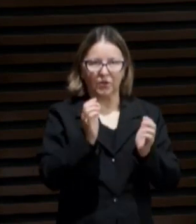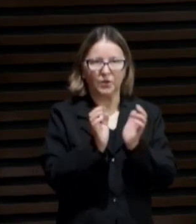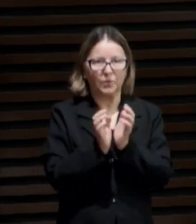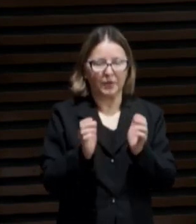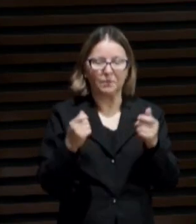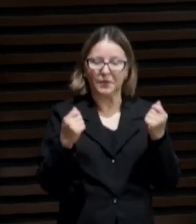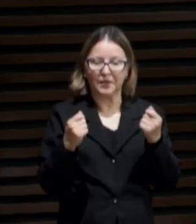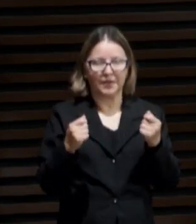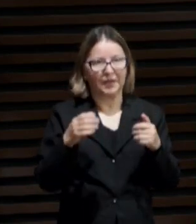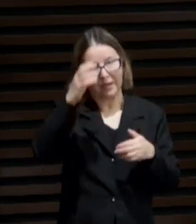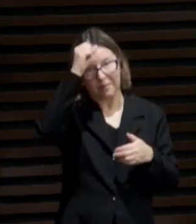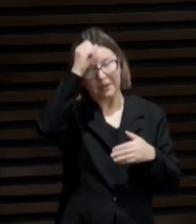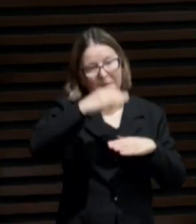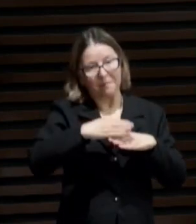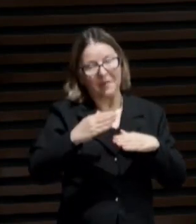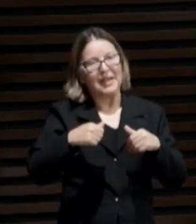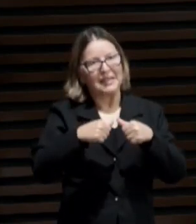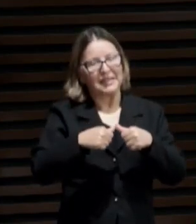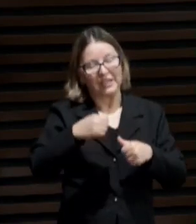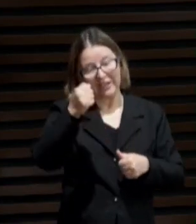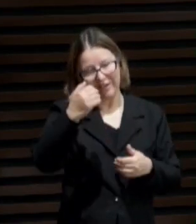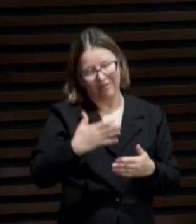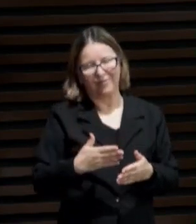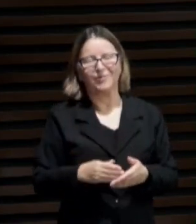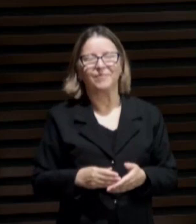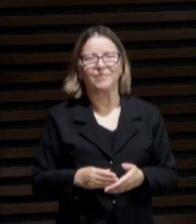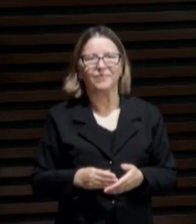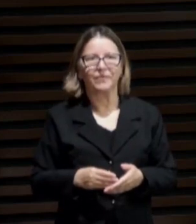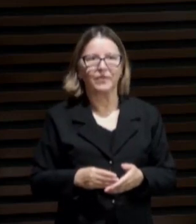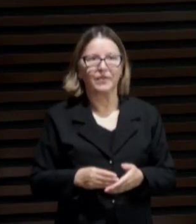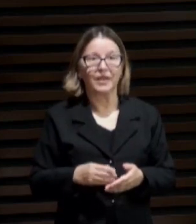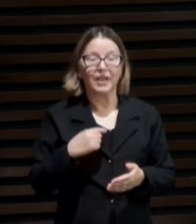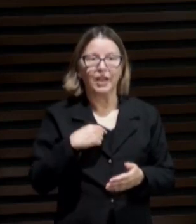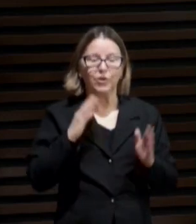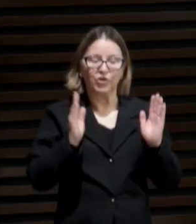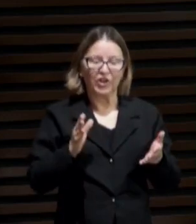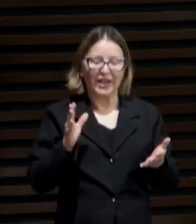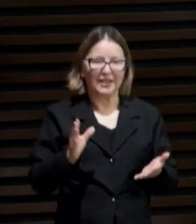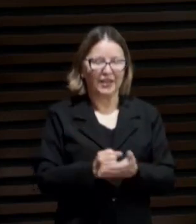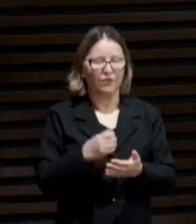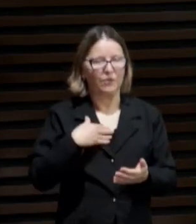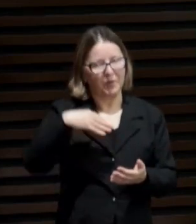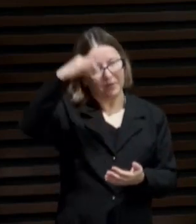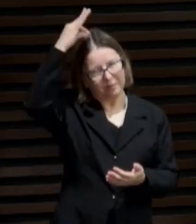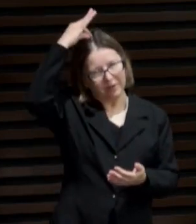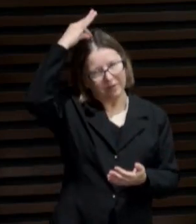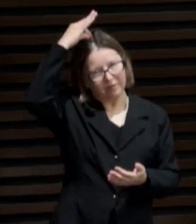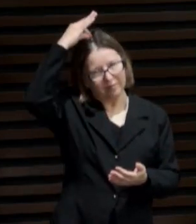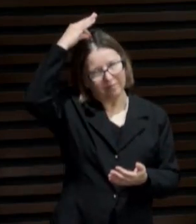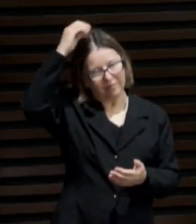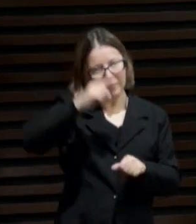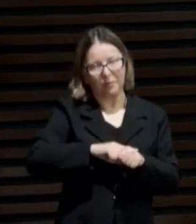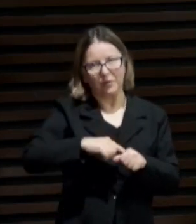meu filho. E ele fez essa série de estudos da salvação da alma. Eu fui salvo no meu espírito, quando o Espírito Santo me deu fé para